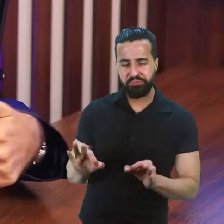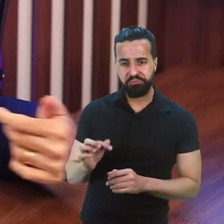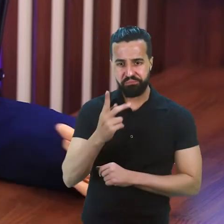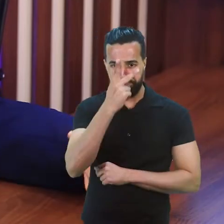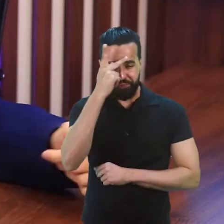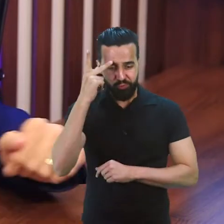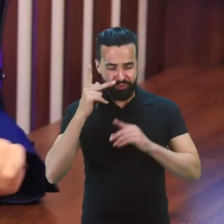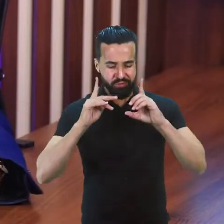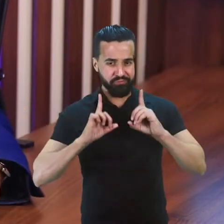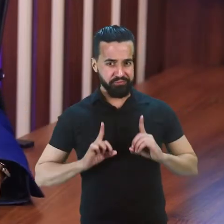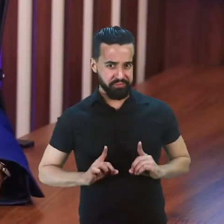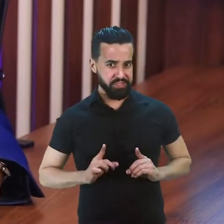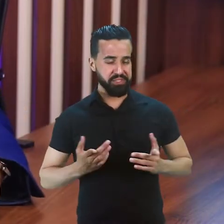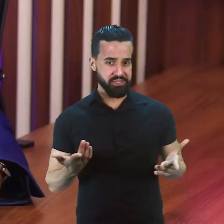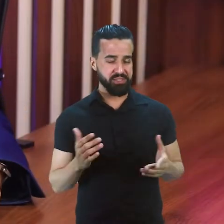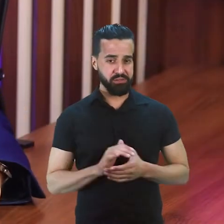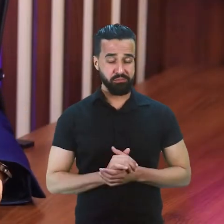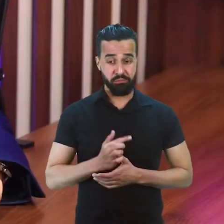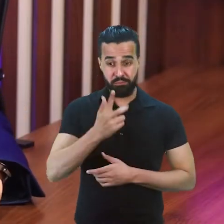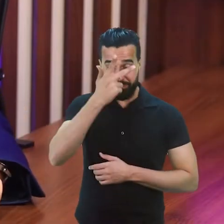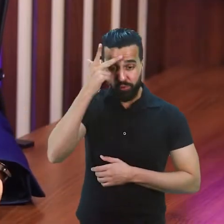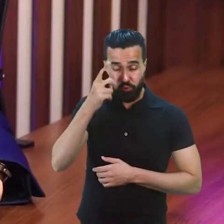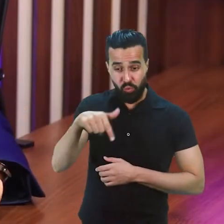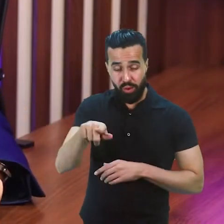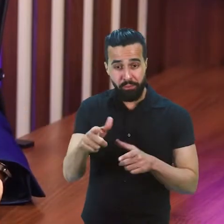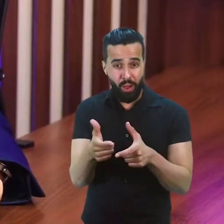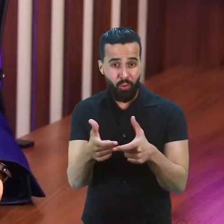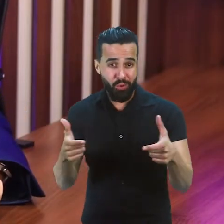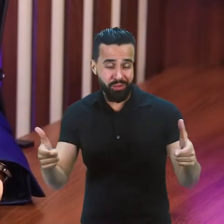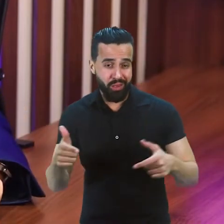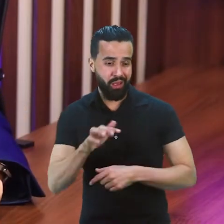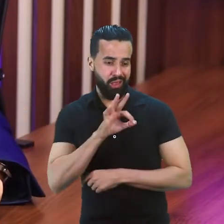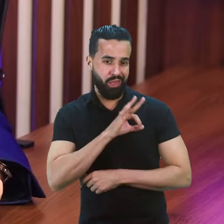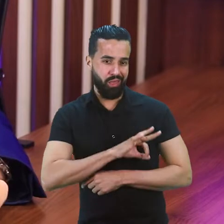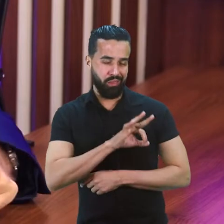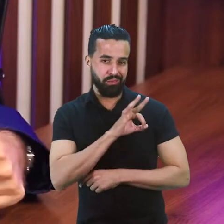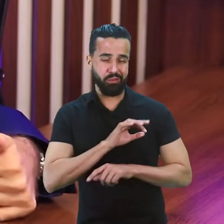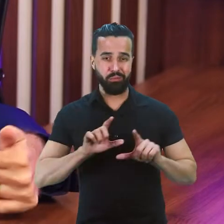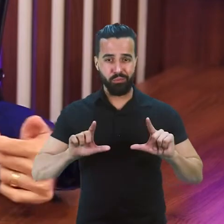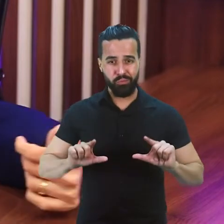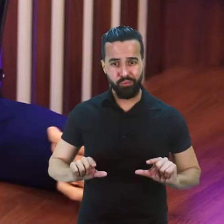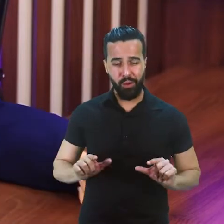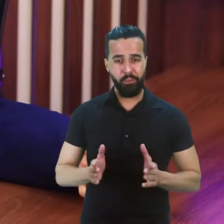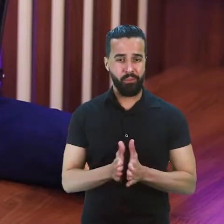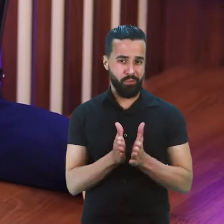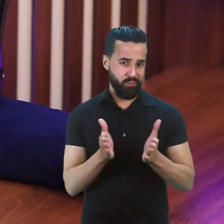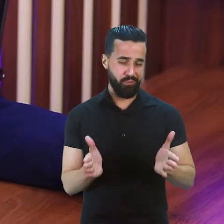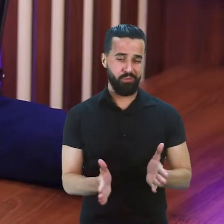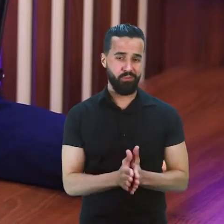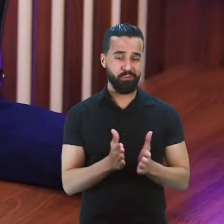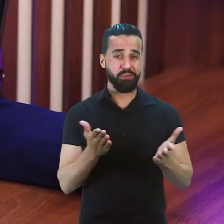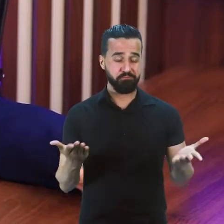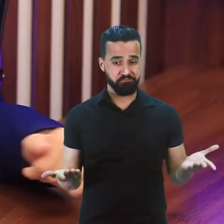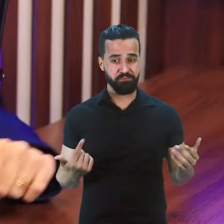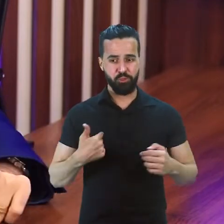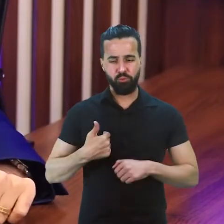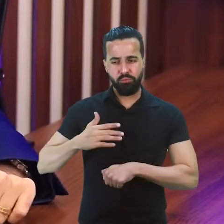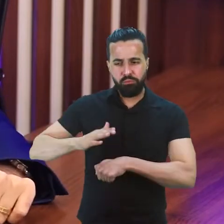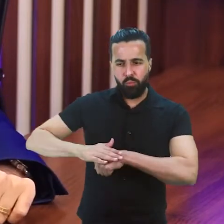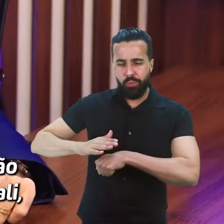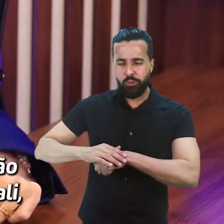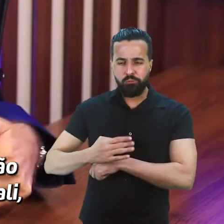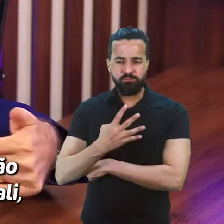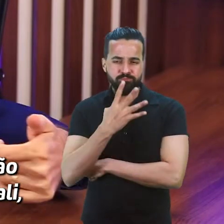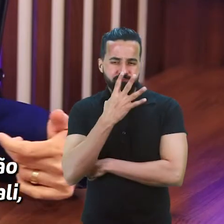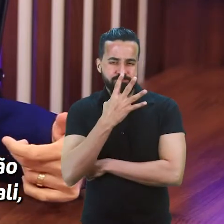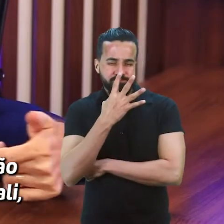que na grande maioria são pessoas de baixa renda, né? E foi um momento assim de muita aprendizagem para mim,